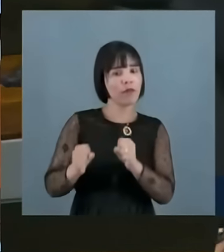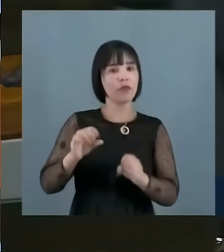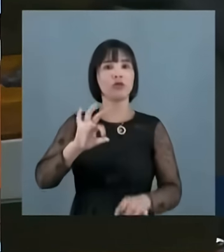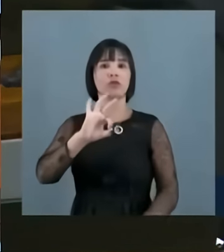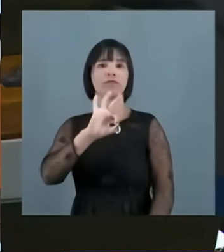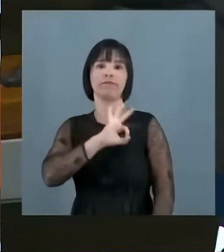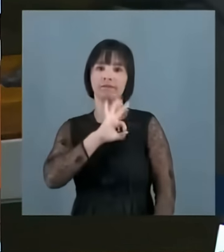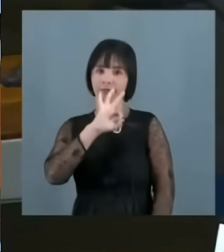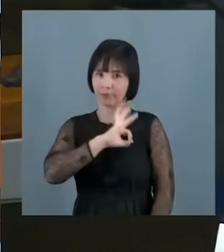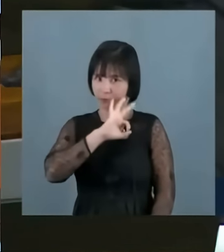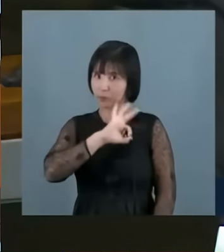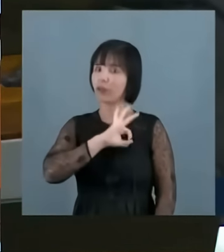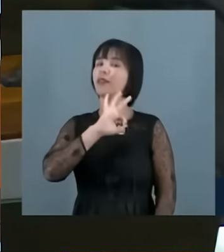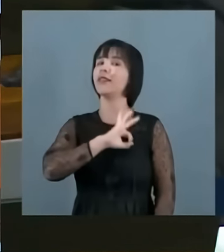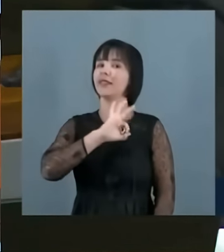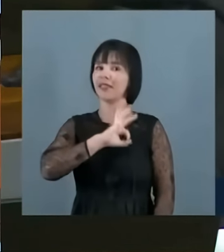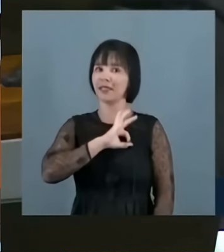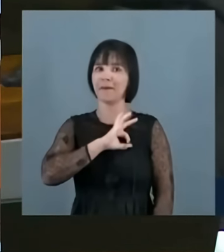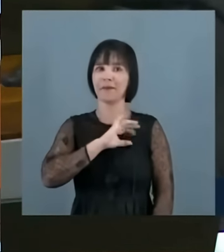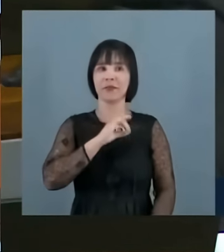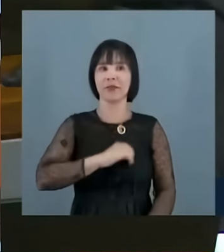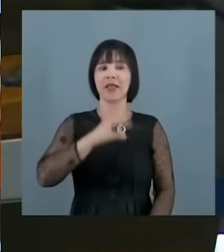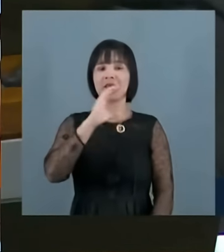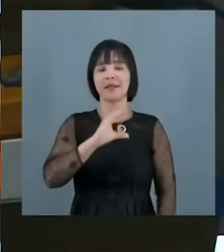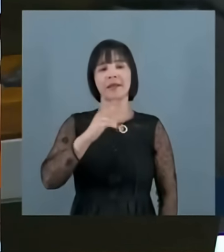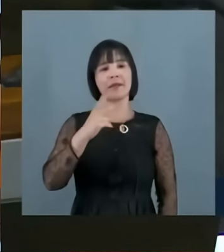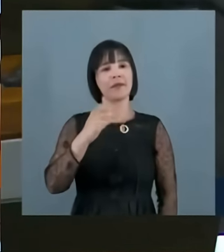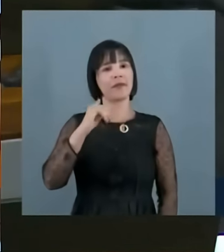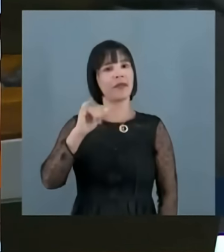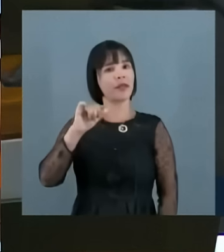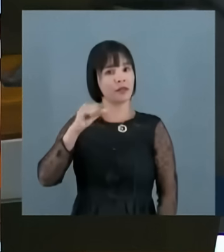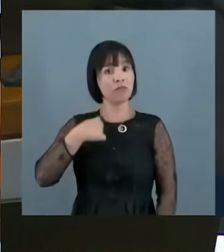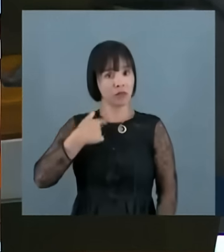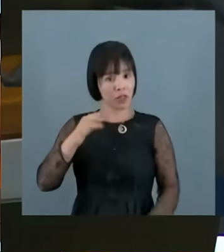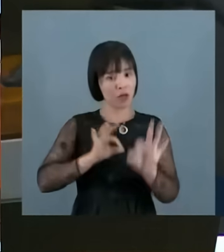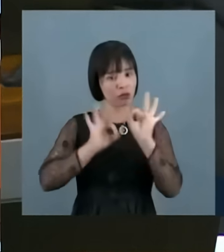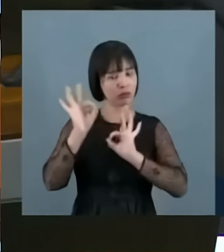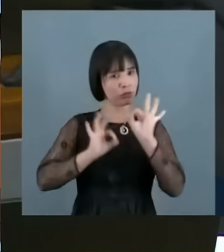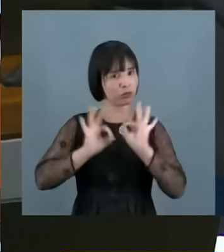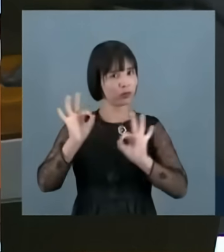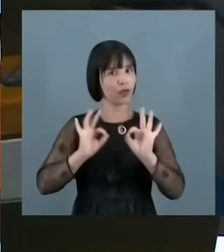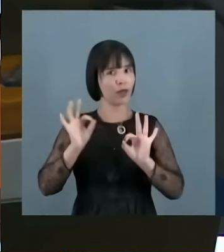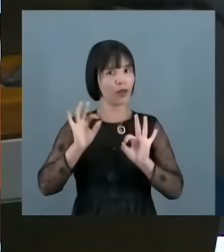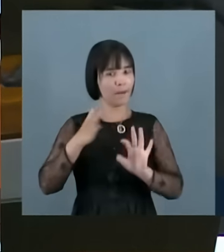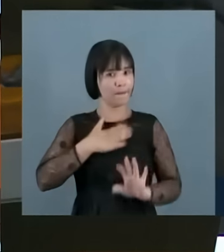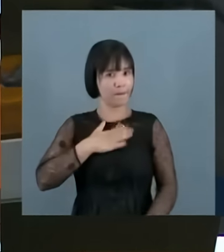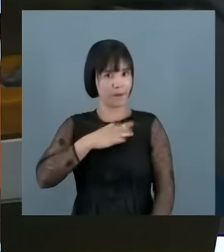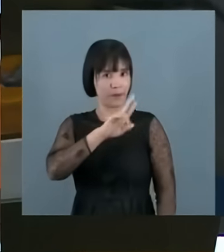polícia. As CPIs que eu comandei, todas elas